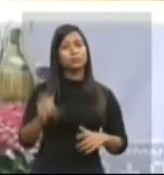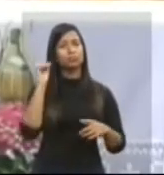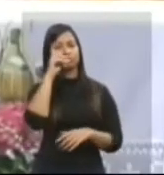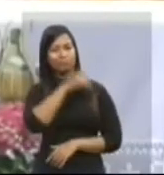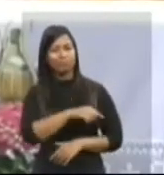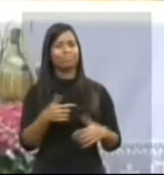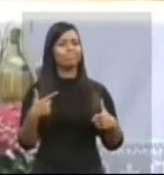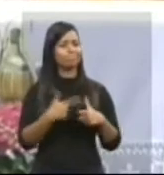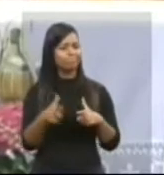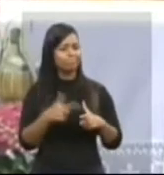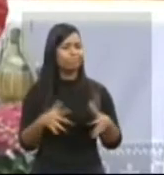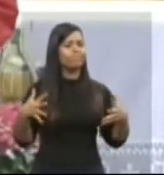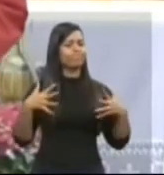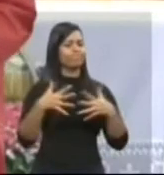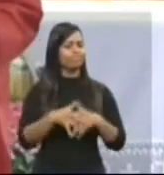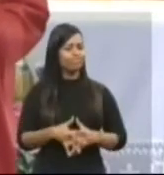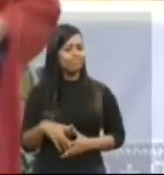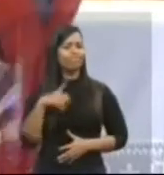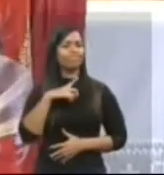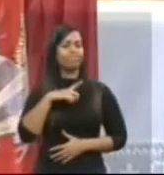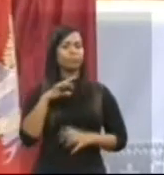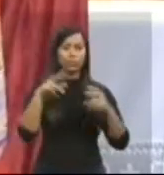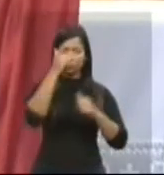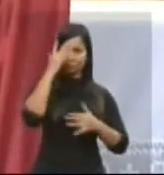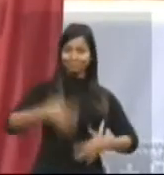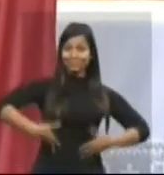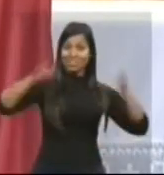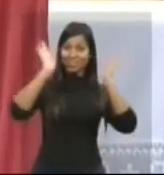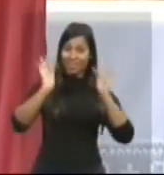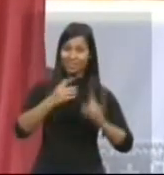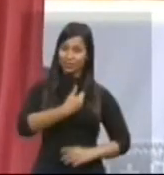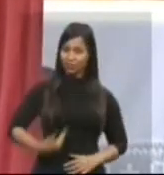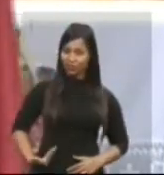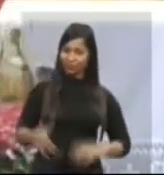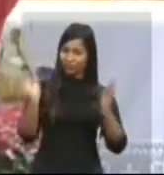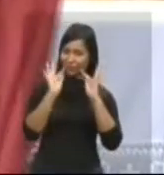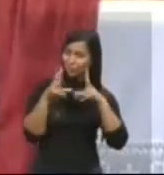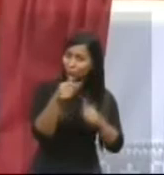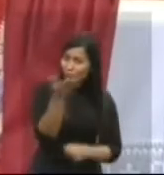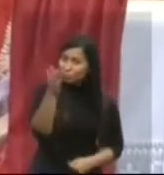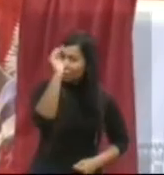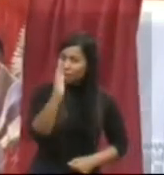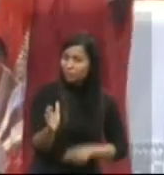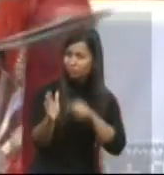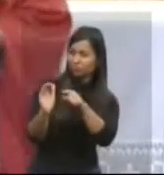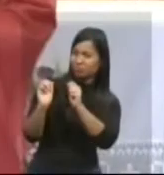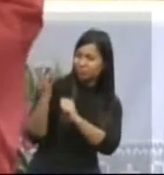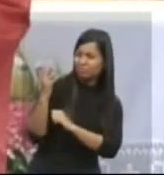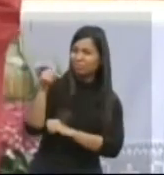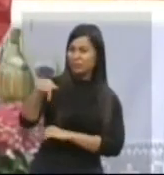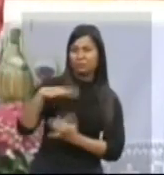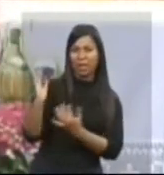está? Vocês estão satisfeitos? Tudo que o governo está fazendo? Tudo que está acontecendo com o